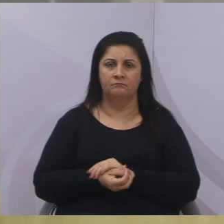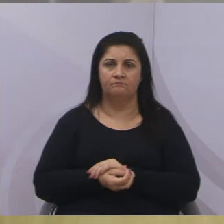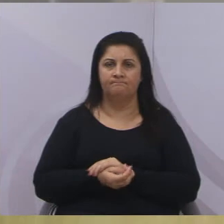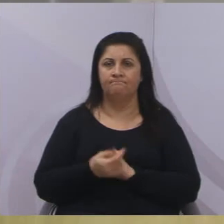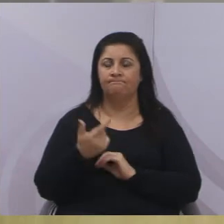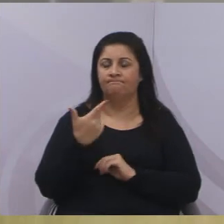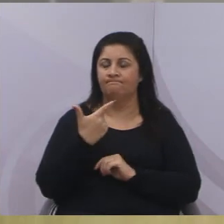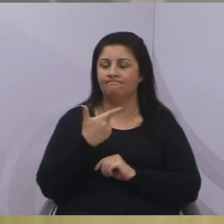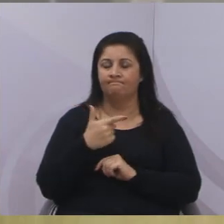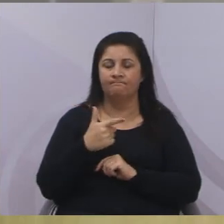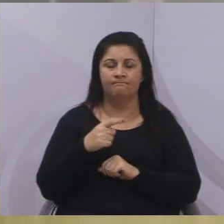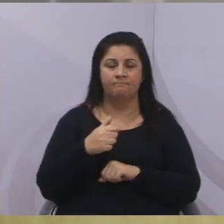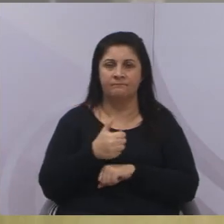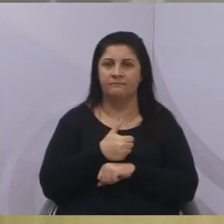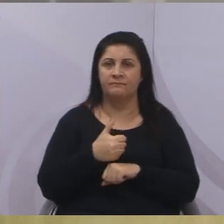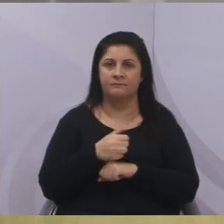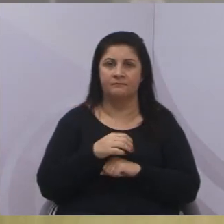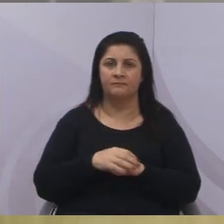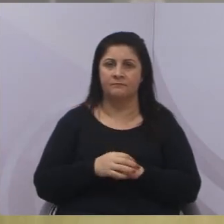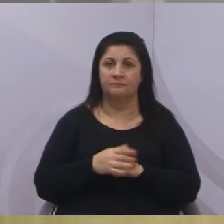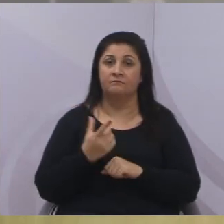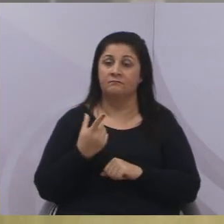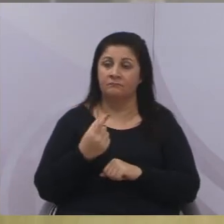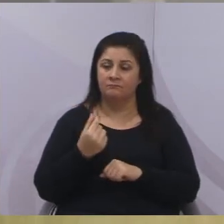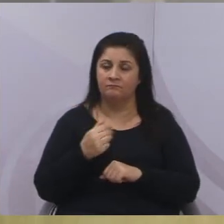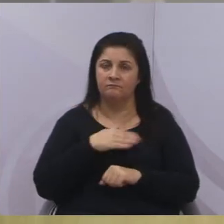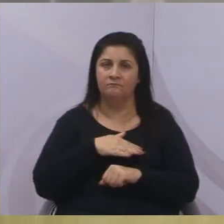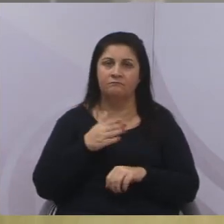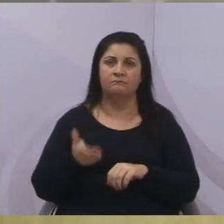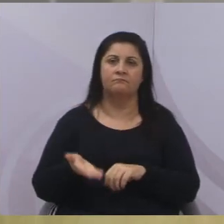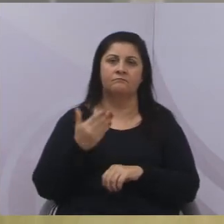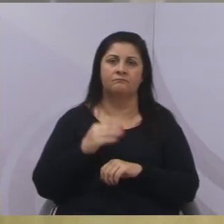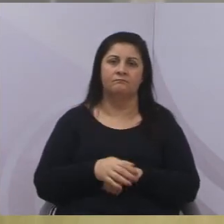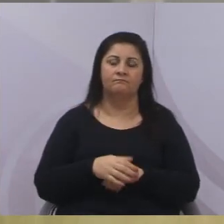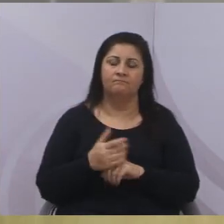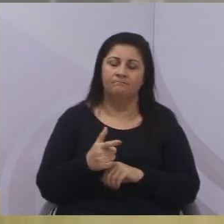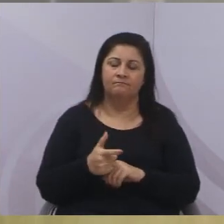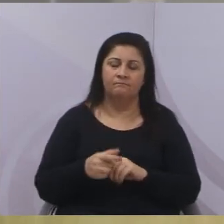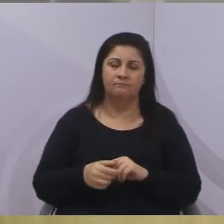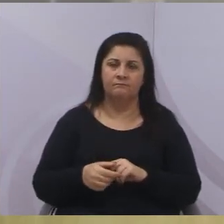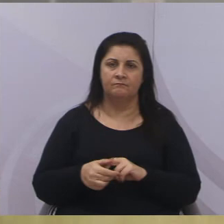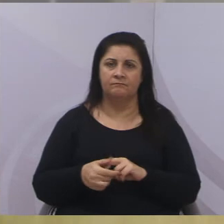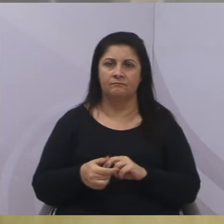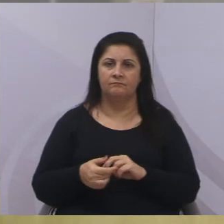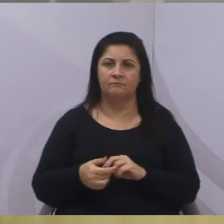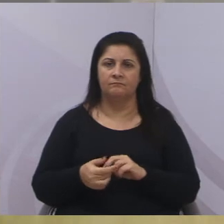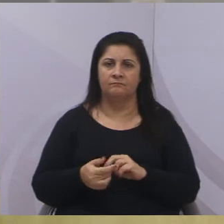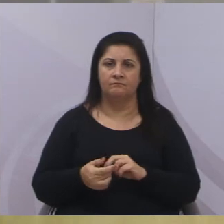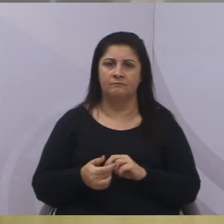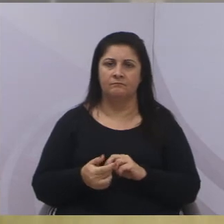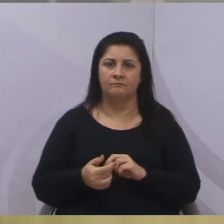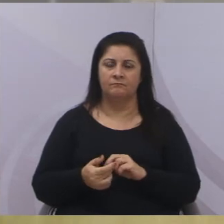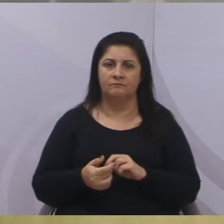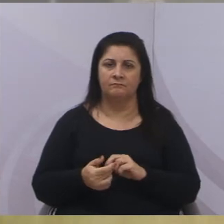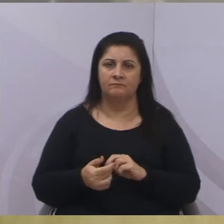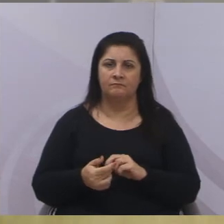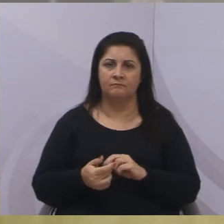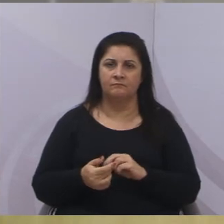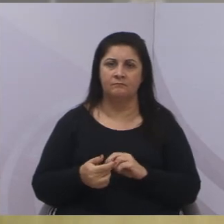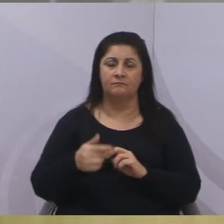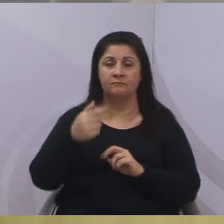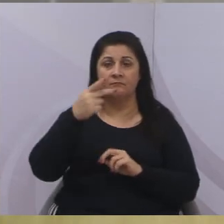não está conseguindo, com uma remuneração maior. Então, quer dizer, a pessoa ela ganha por